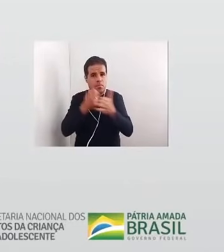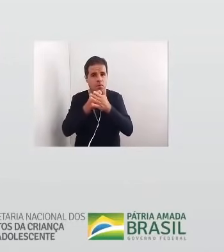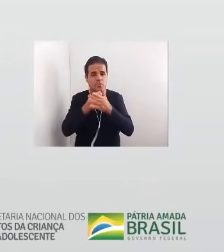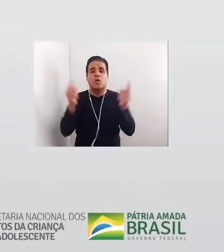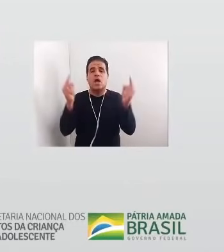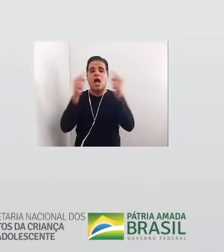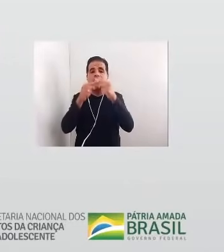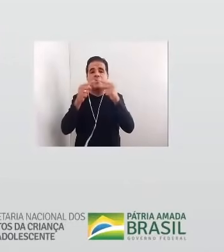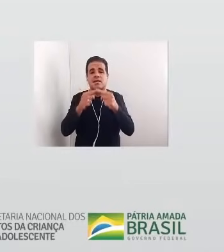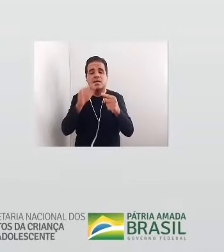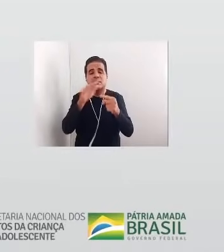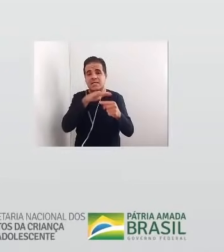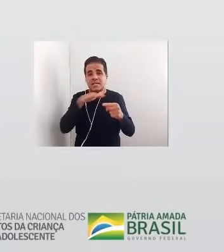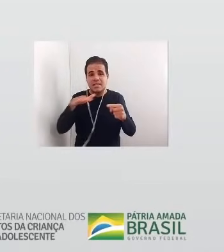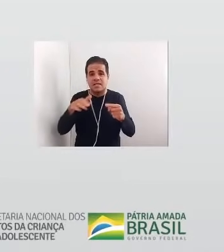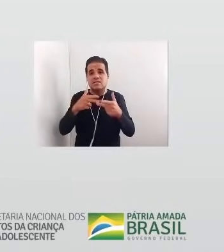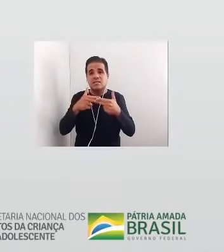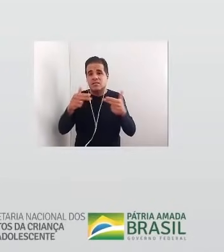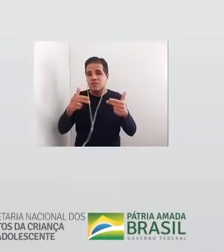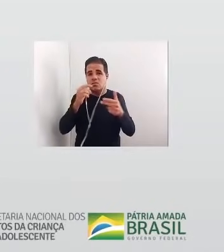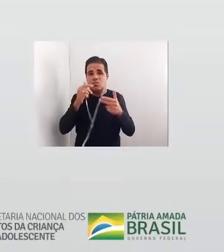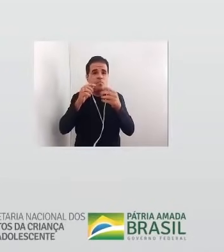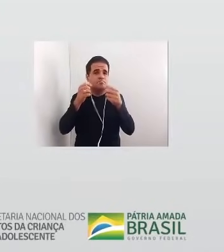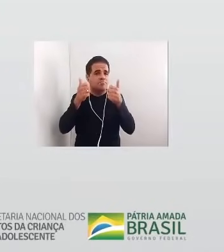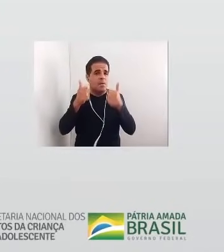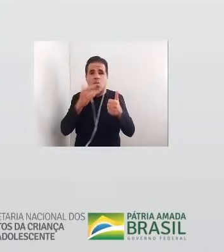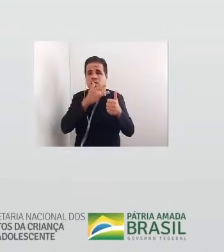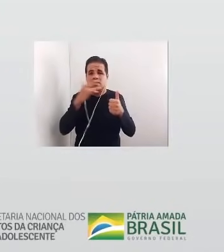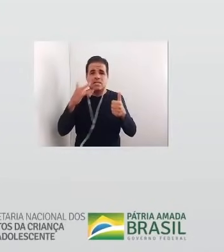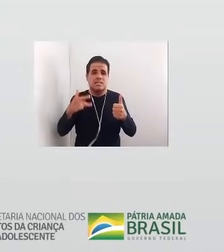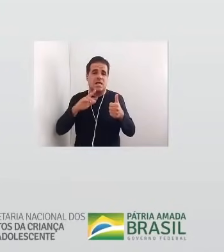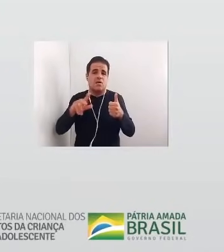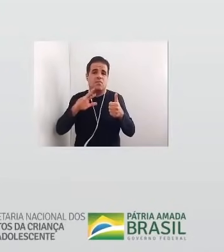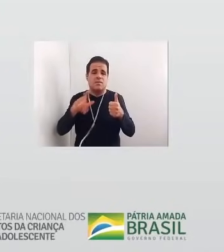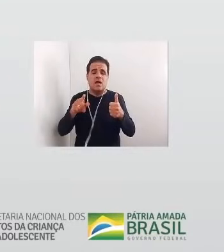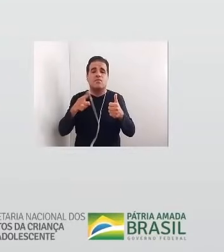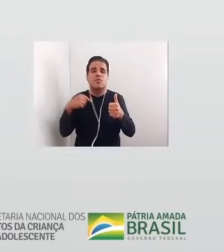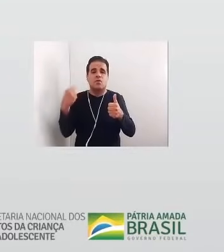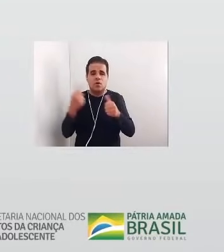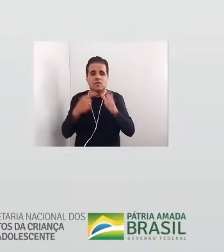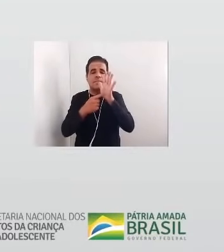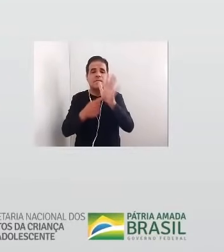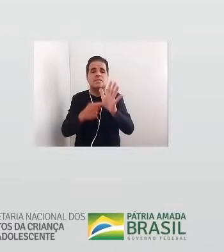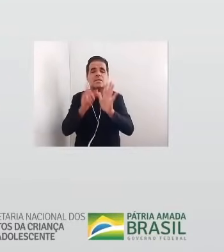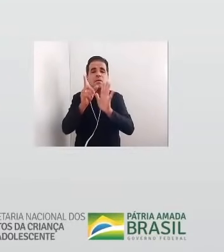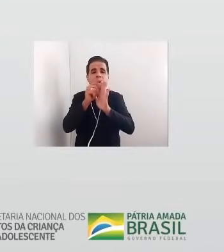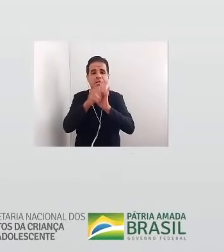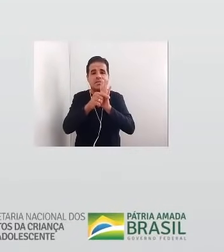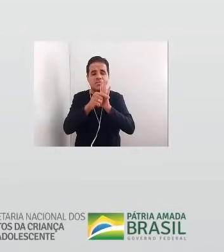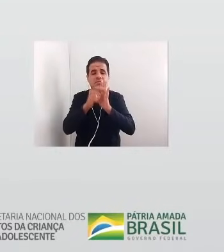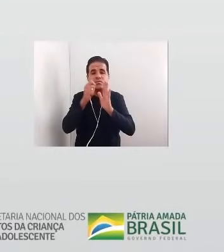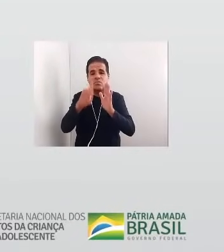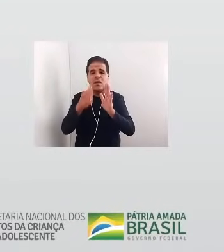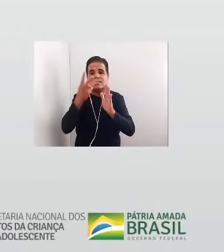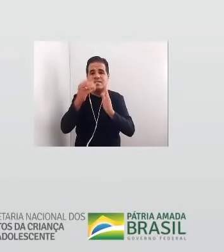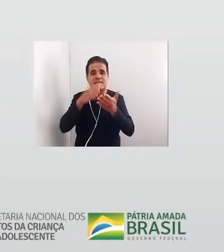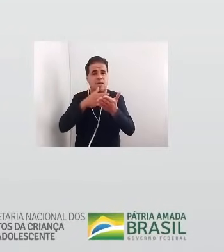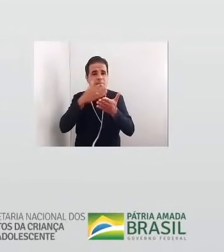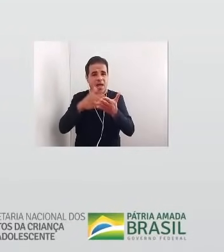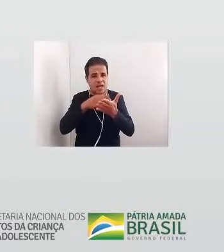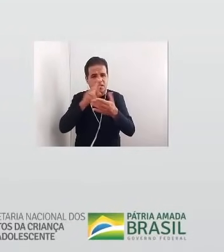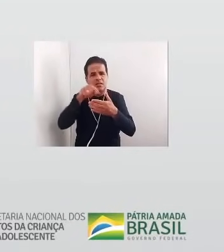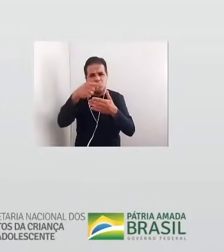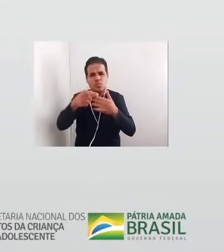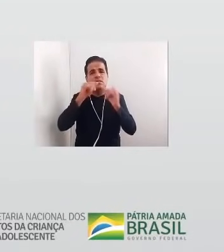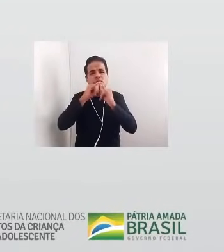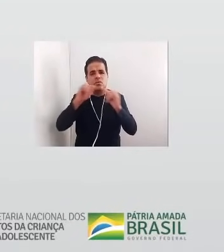aplicando na criança as coisas que podem não ser saudáveis. Inclusive, nós apresentamos um artigo de quase 30 páginas que será publicado no